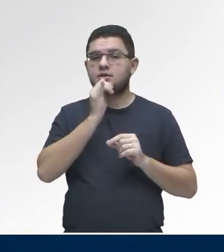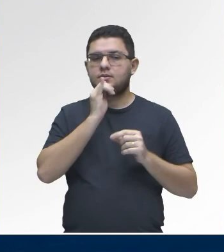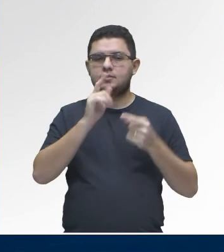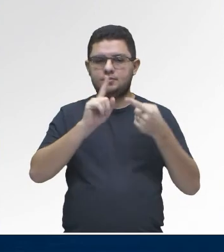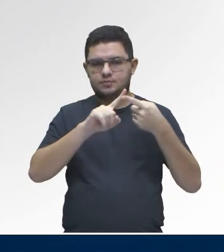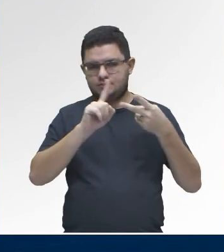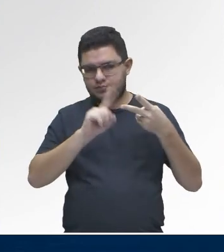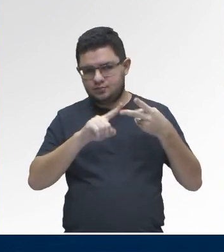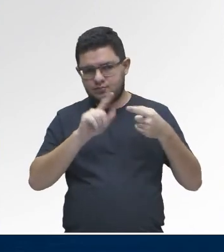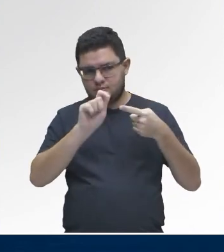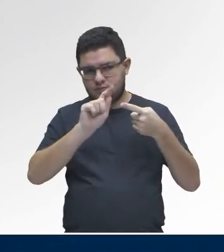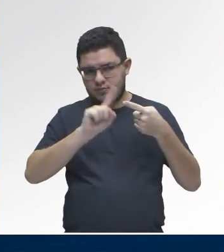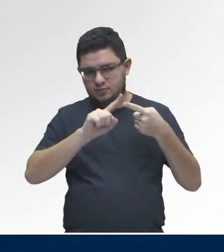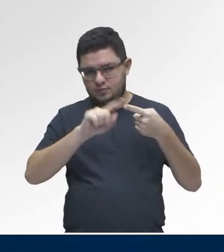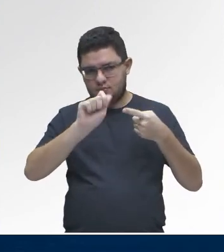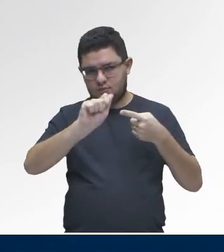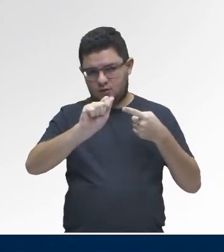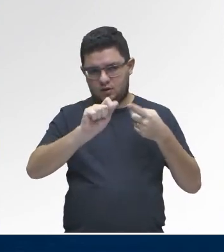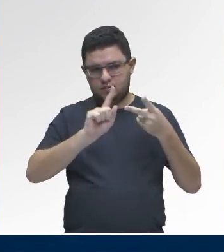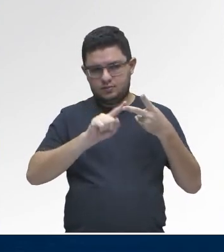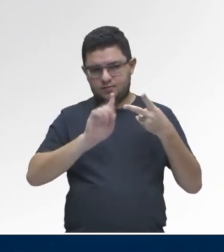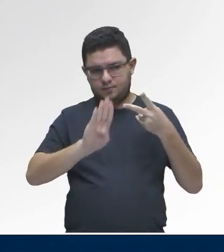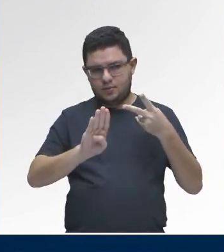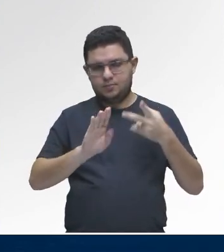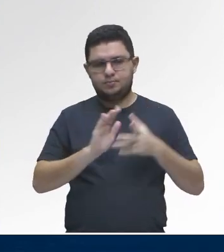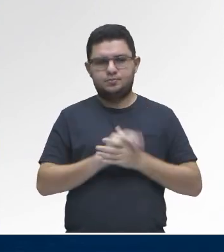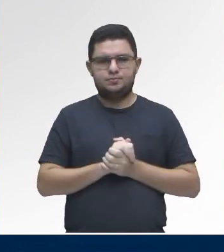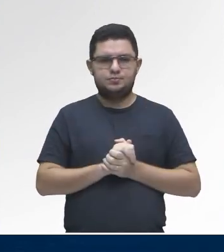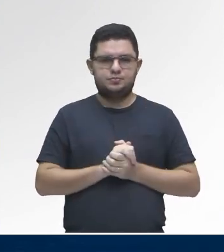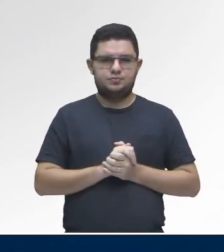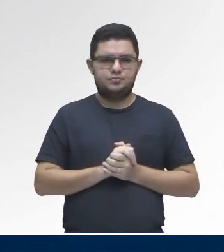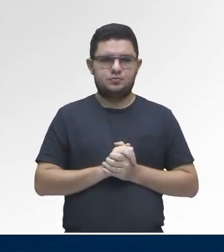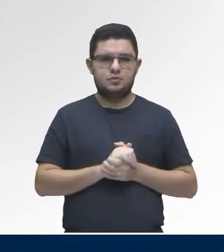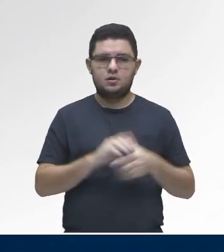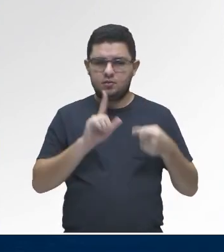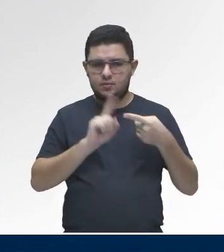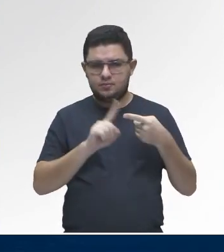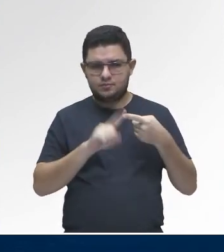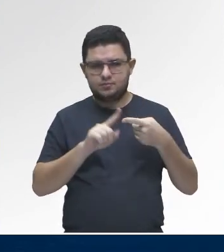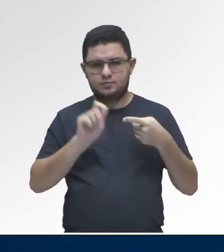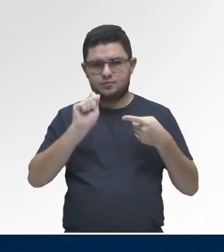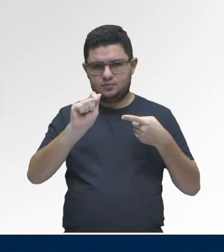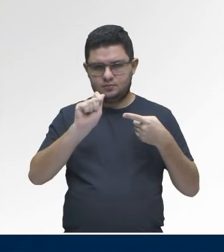e B. No primeiro, eu tenho